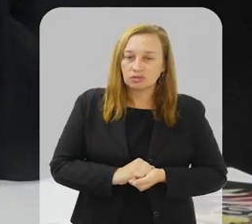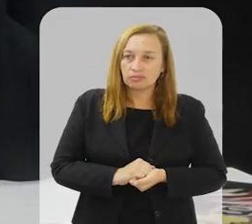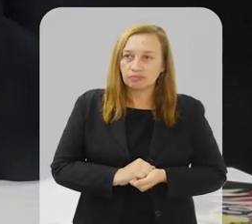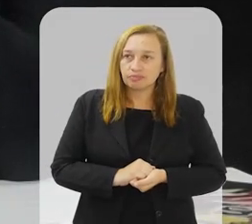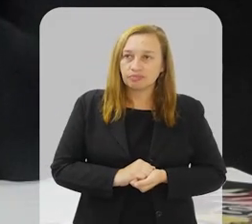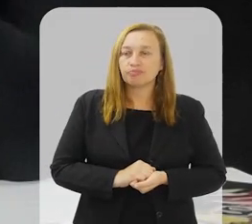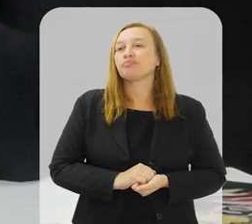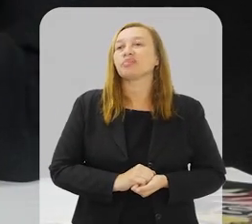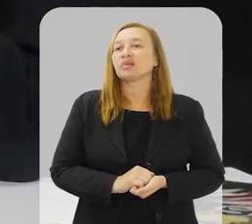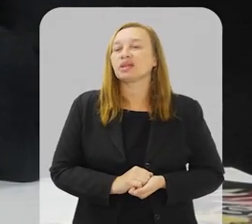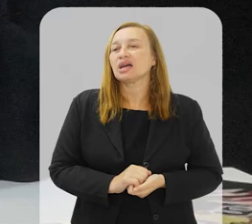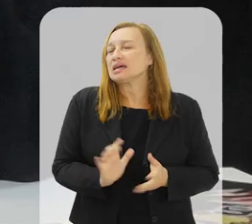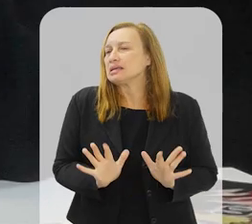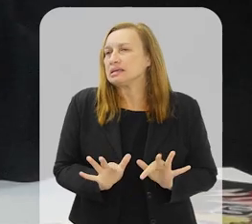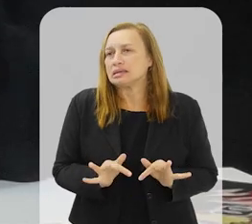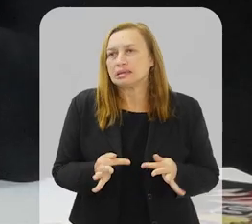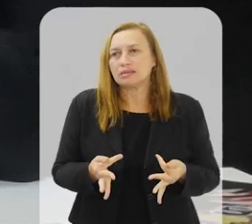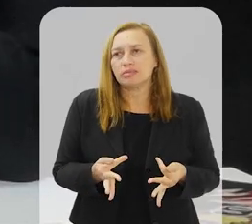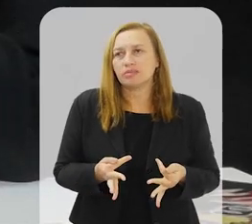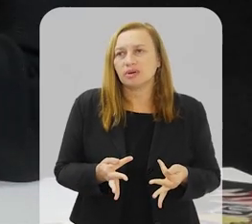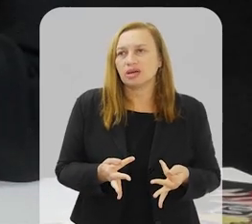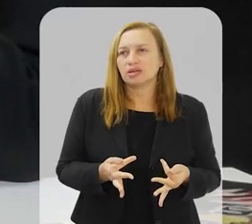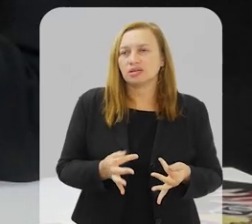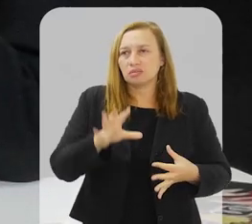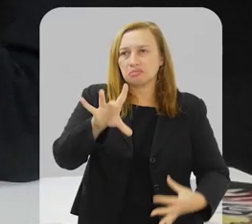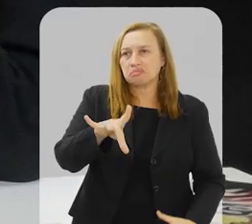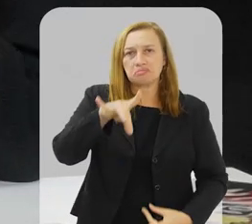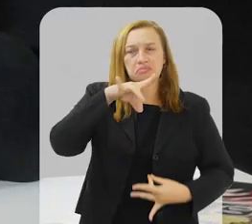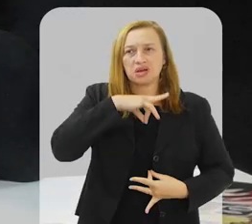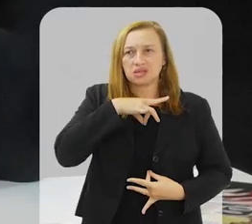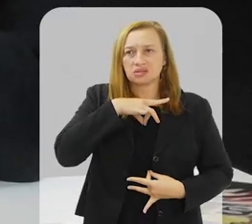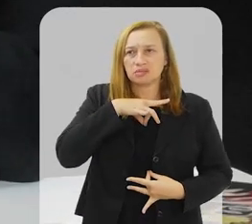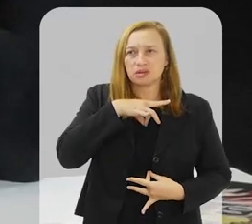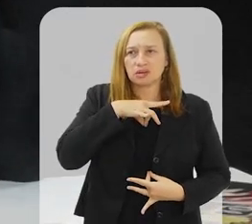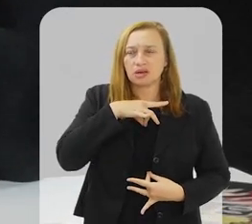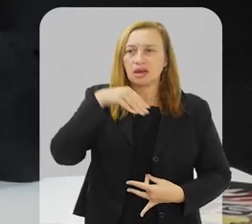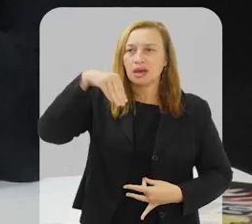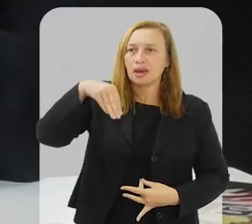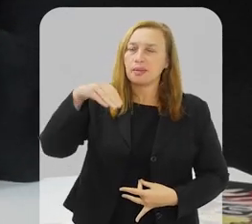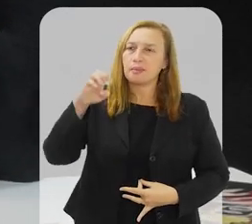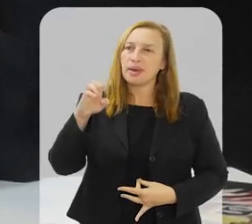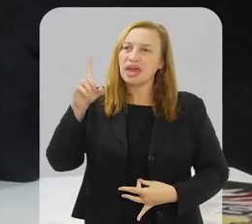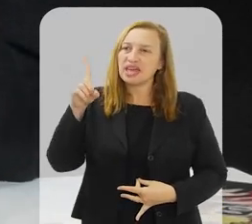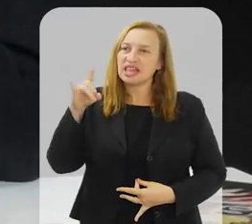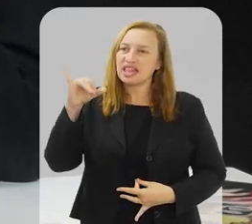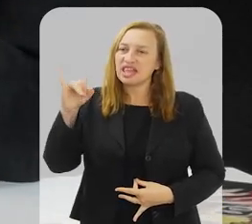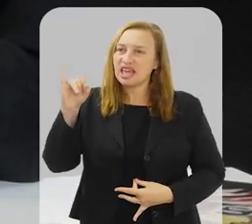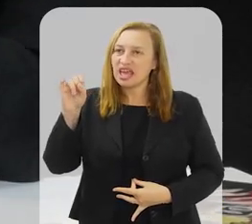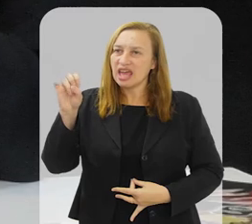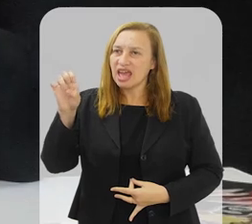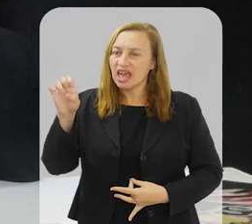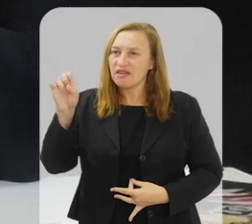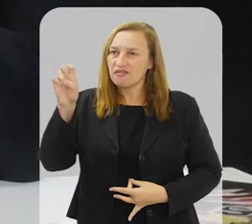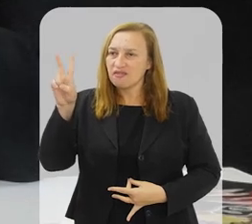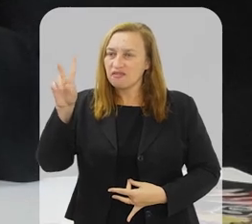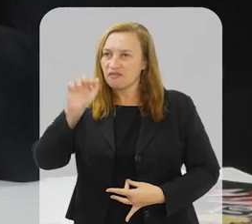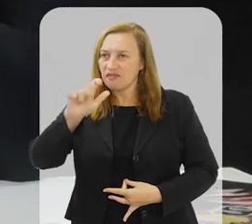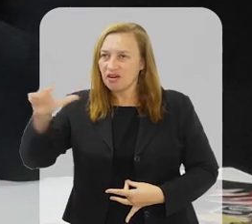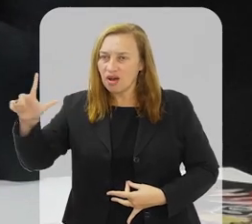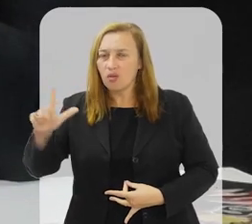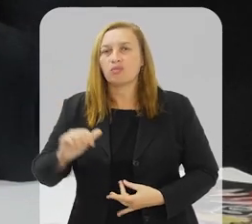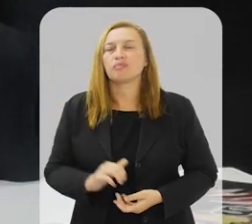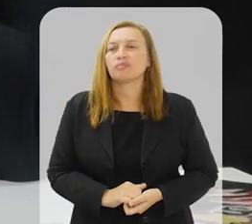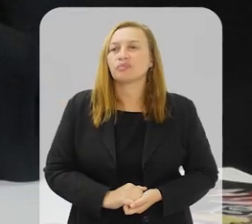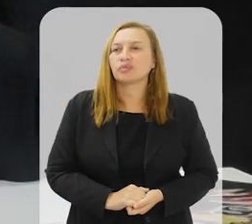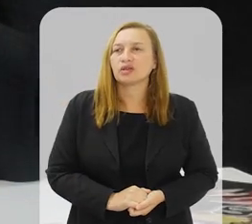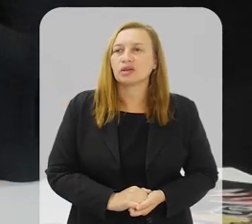comigo e era simplesmente né e os personagens meio medievais meio uma coisa meio um enredo sobre